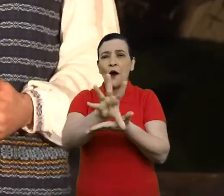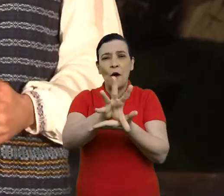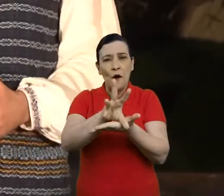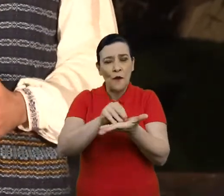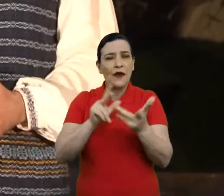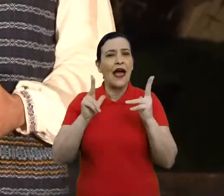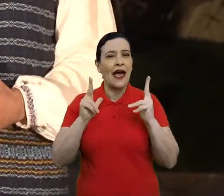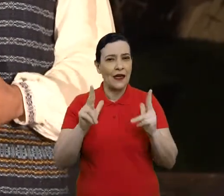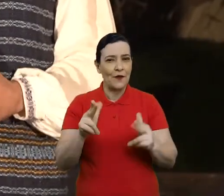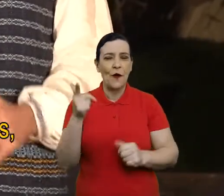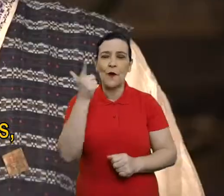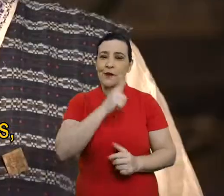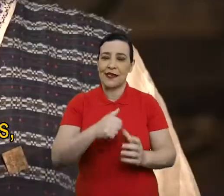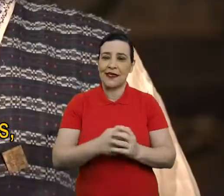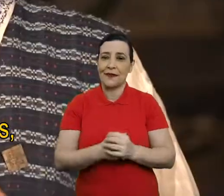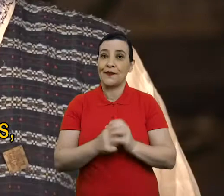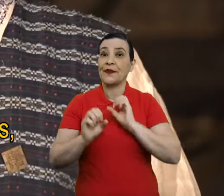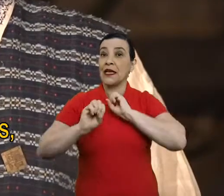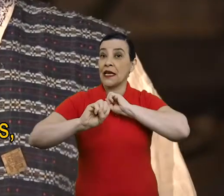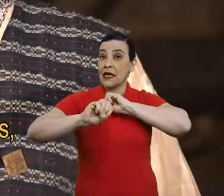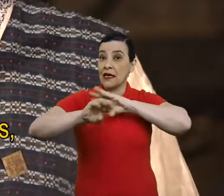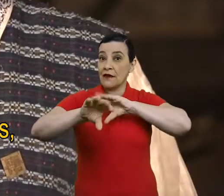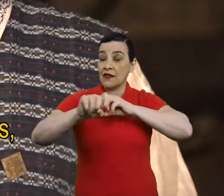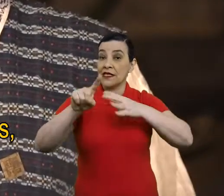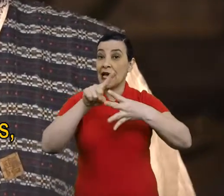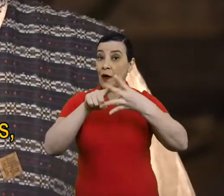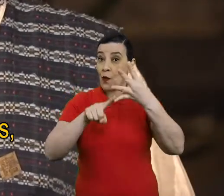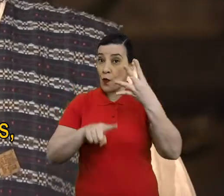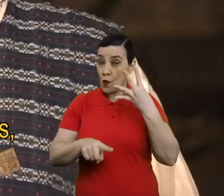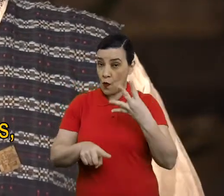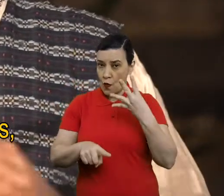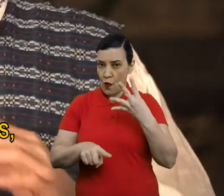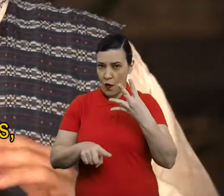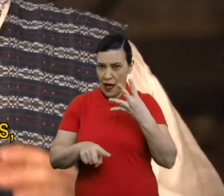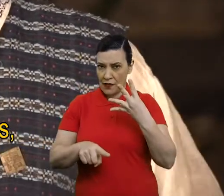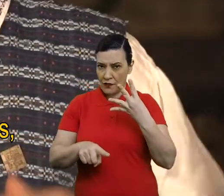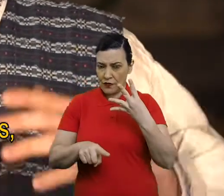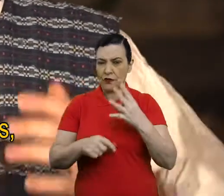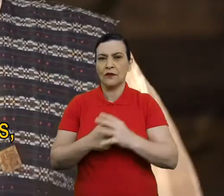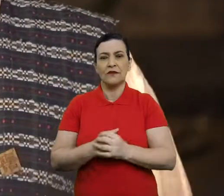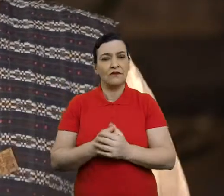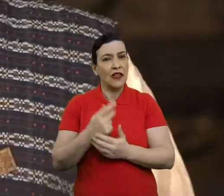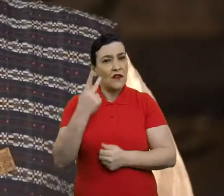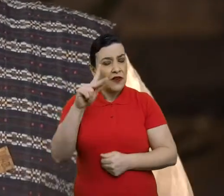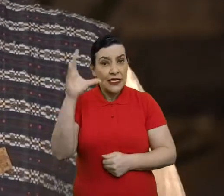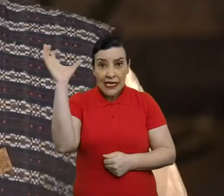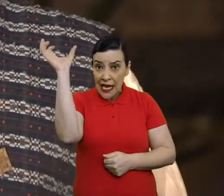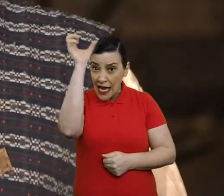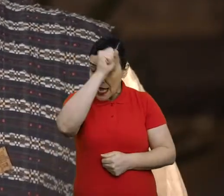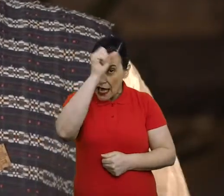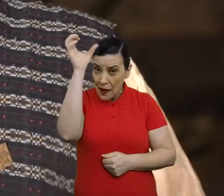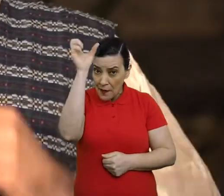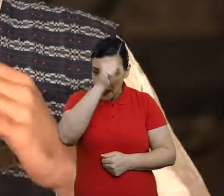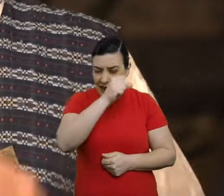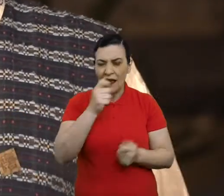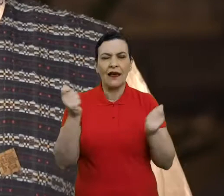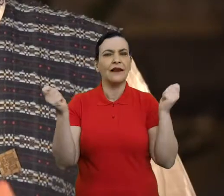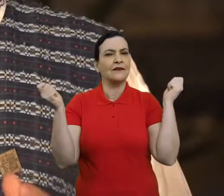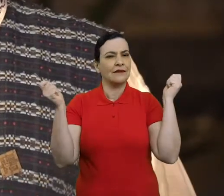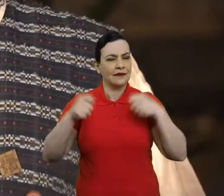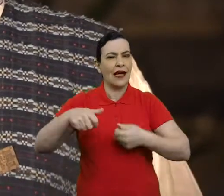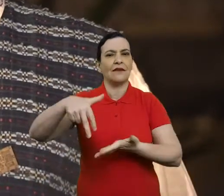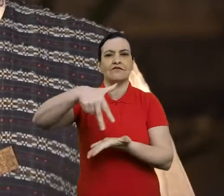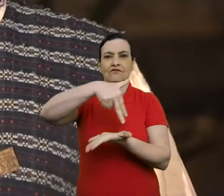fazer a coreografia toda. Eu vou ensinar para vocês 4 passos, que qualquer um que aprender esses 4 passos